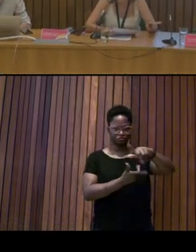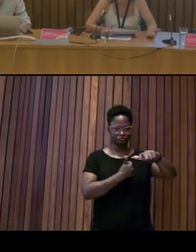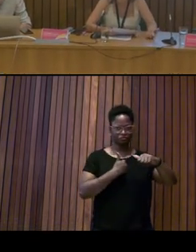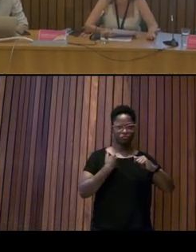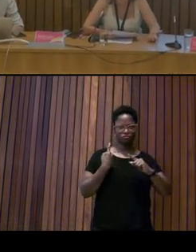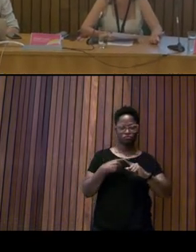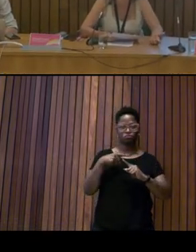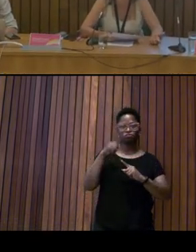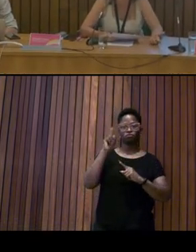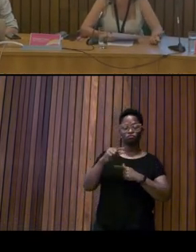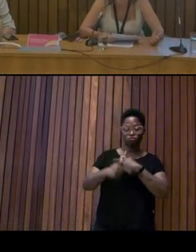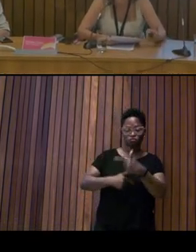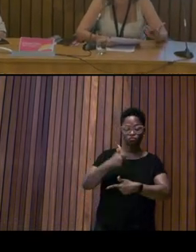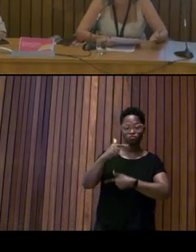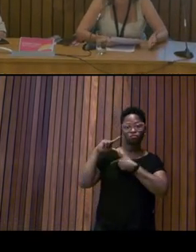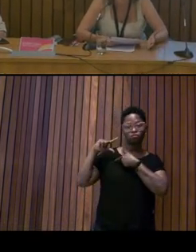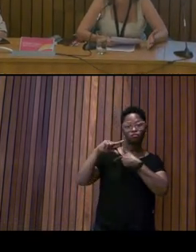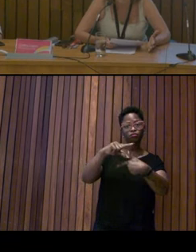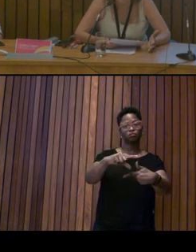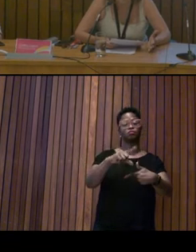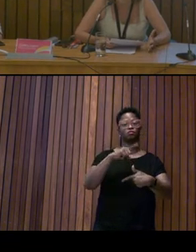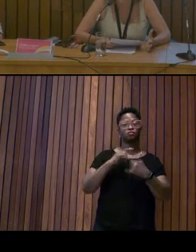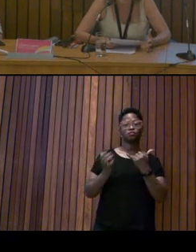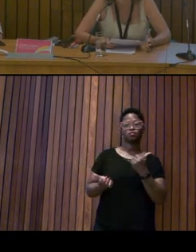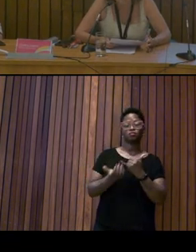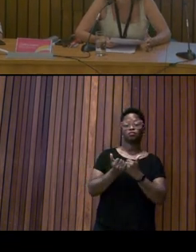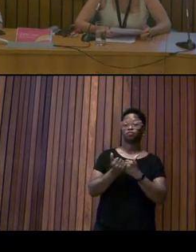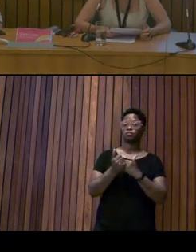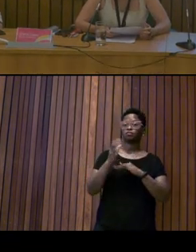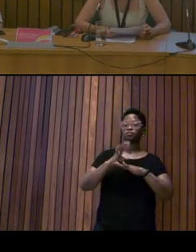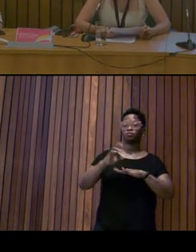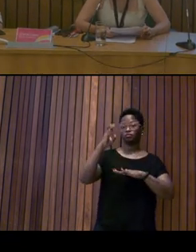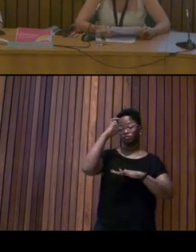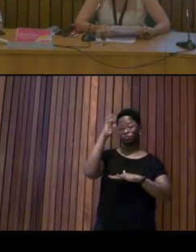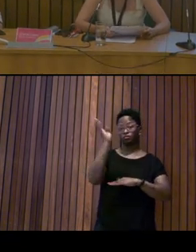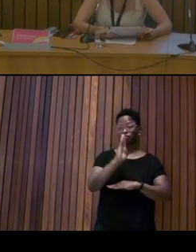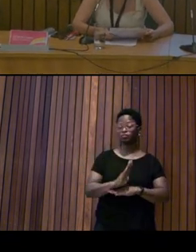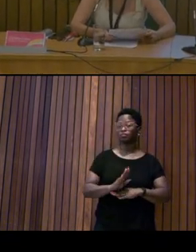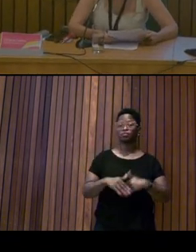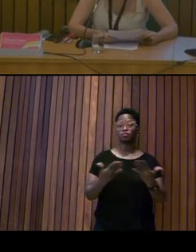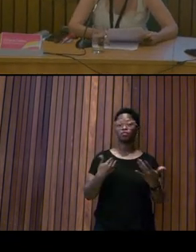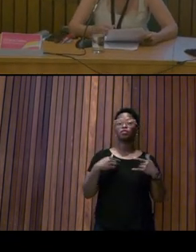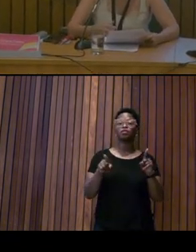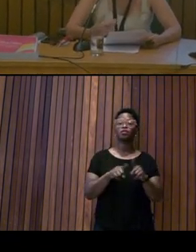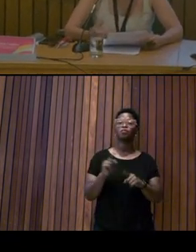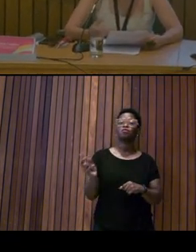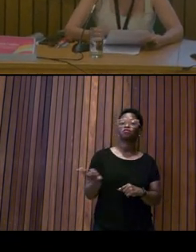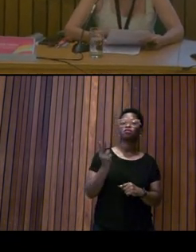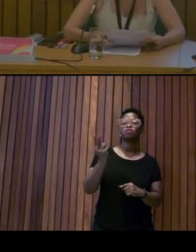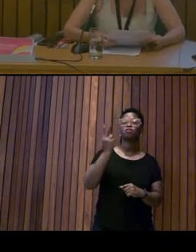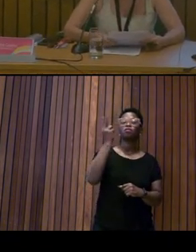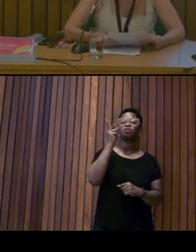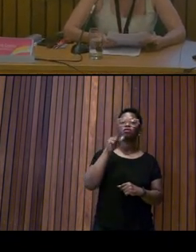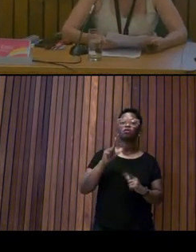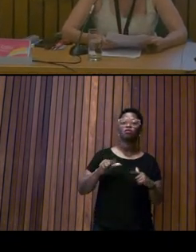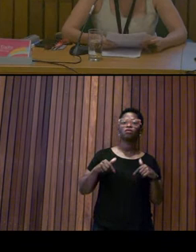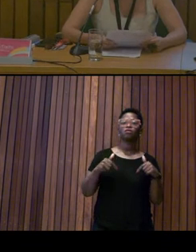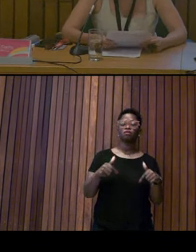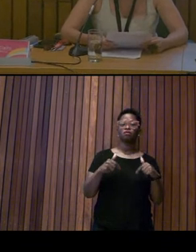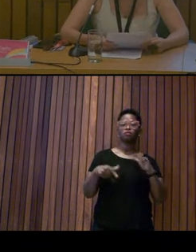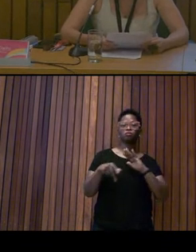dos ofícios tradicionais, que permeiam o patrimônio cultural brasileiro, quanto valorizar os mestres,